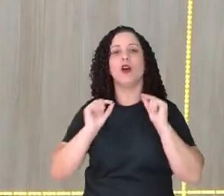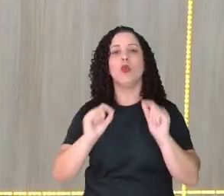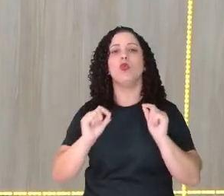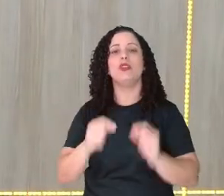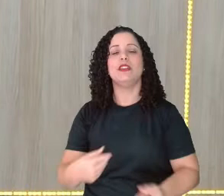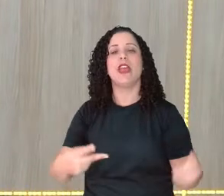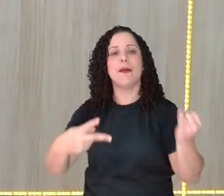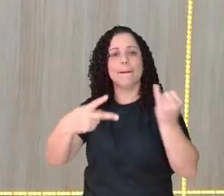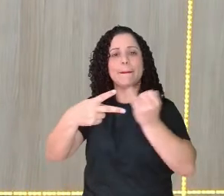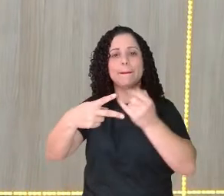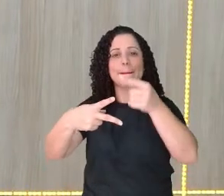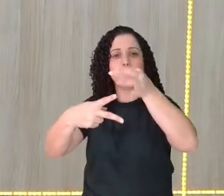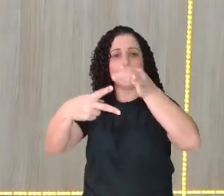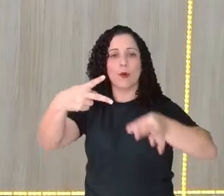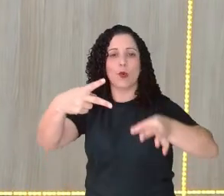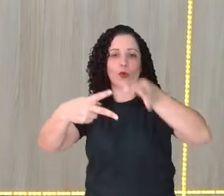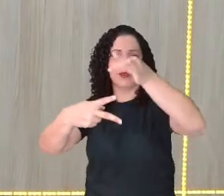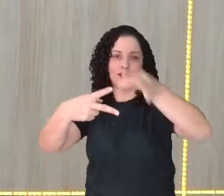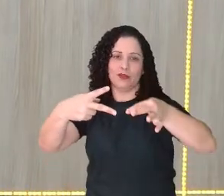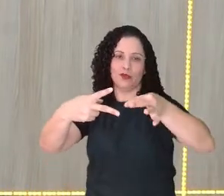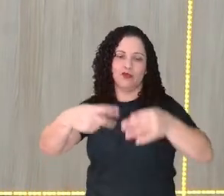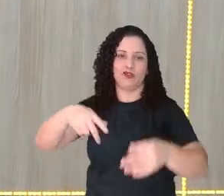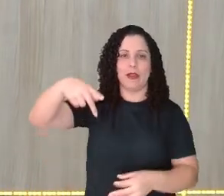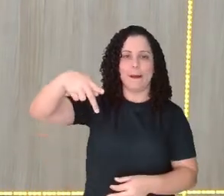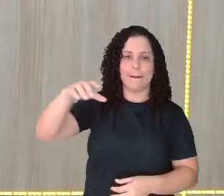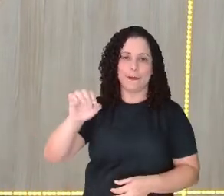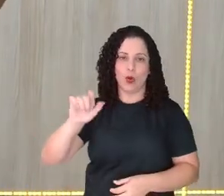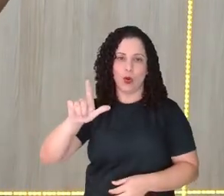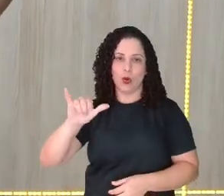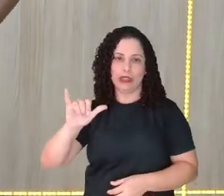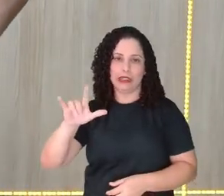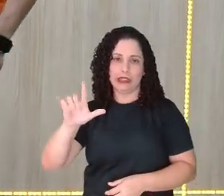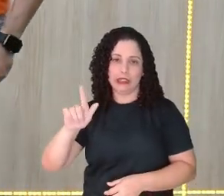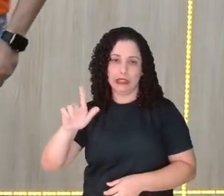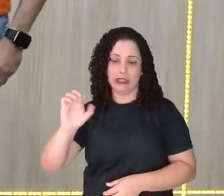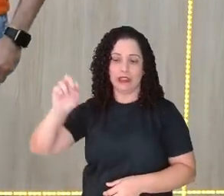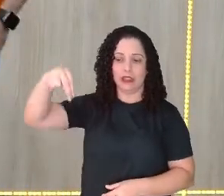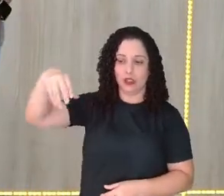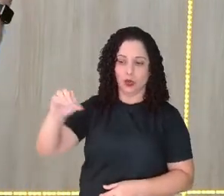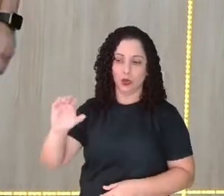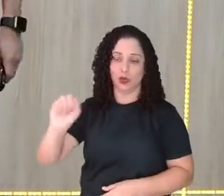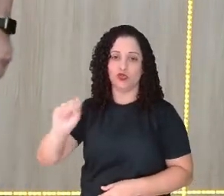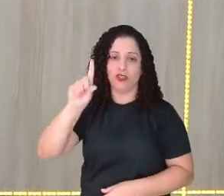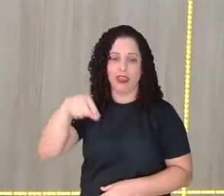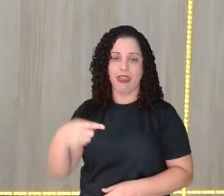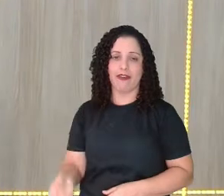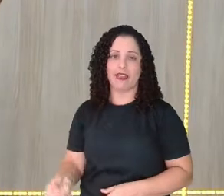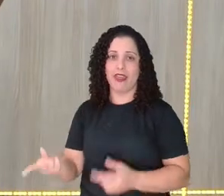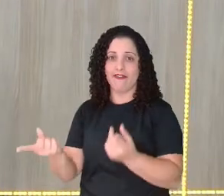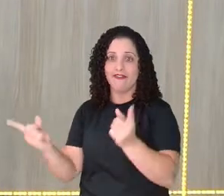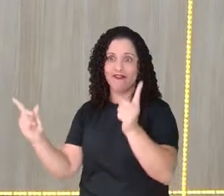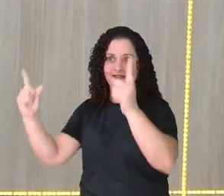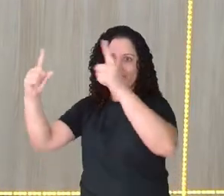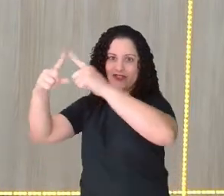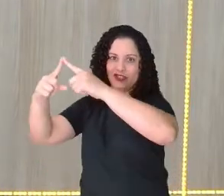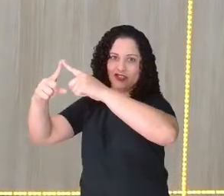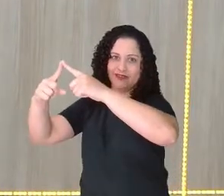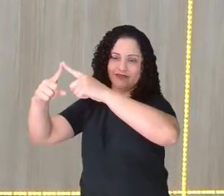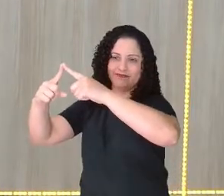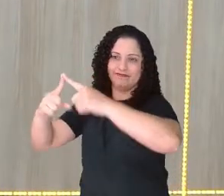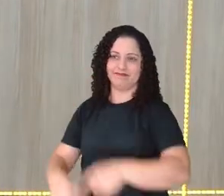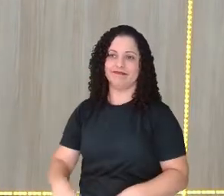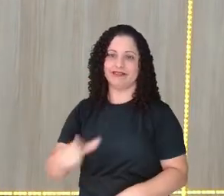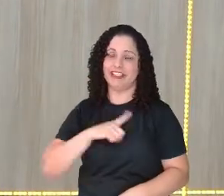Então, o que são polígonos? Polígonos são linhas poligonais fechadas. Pode notar que eu tenho aqui, ó,